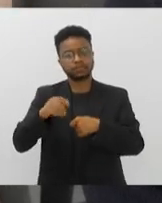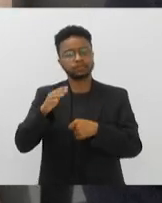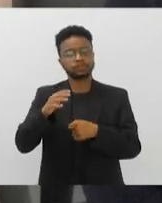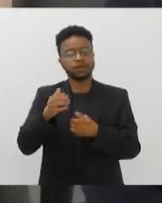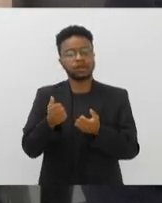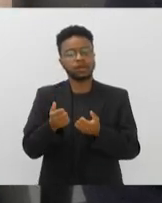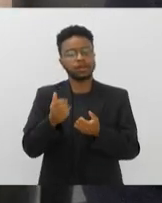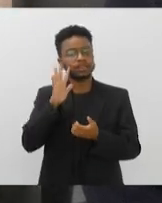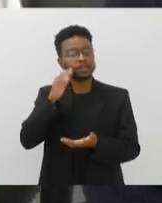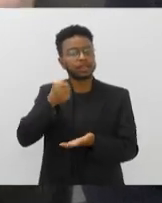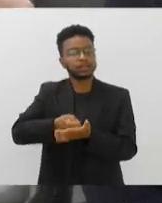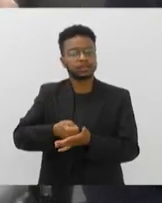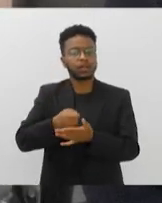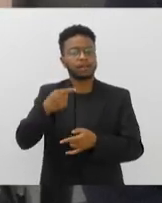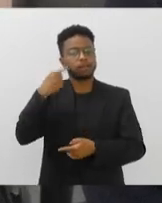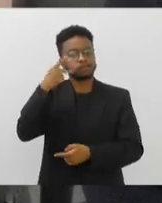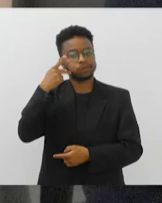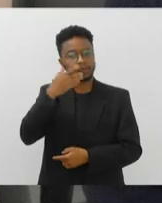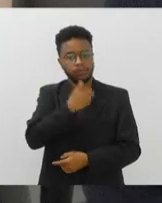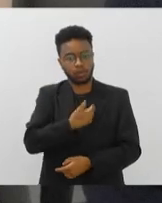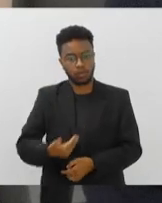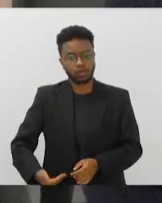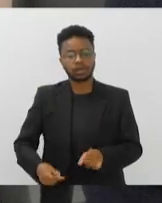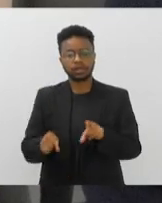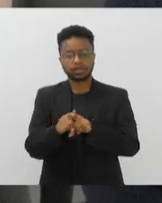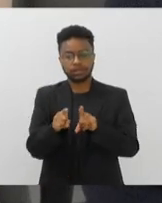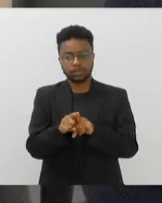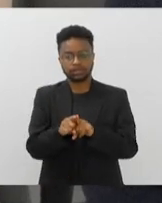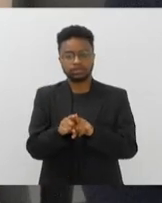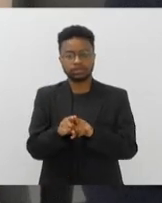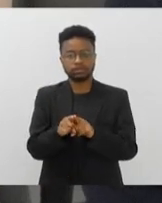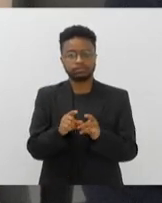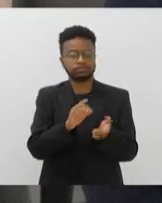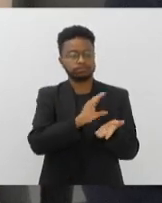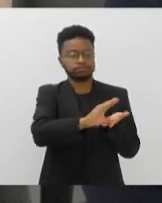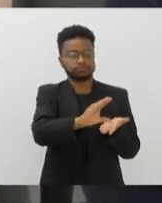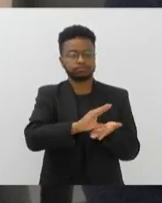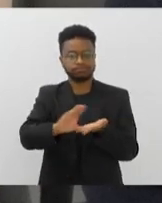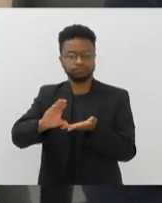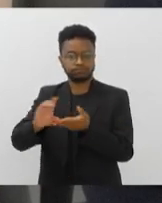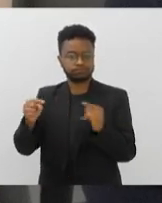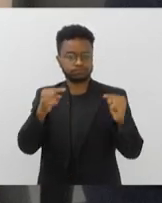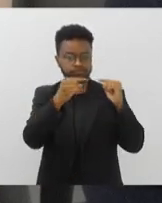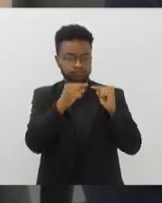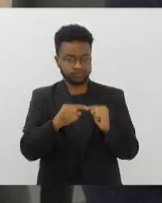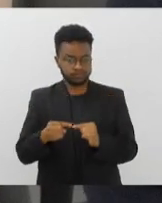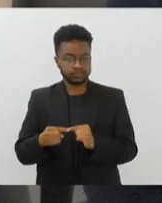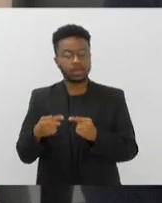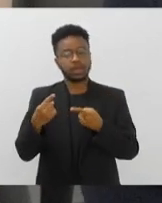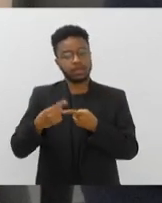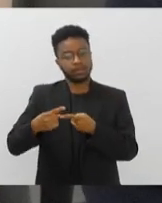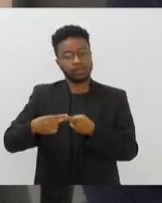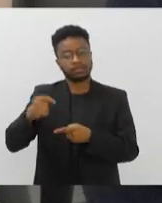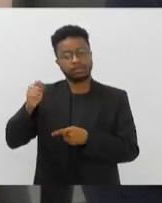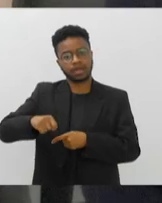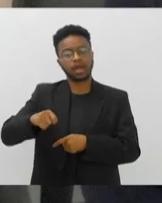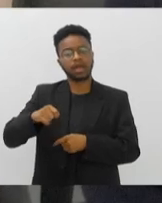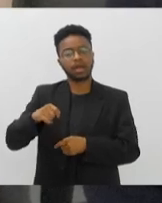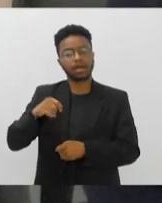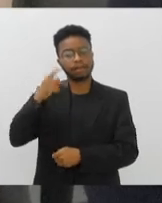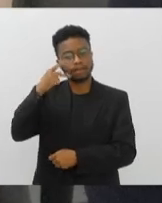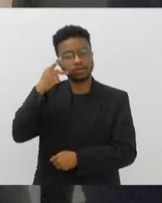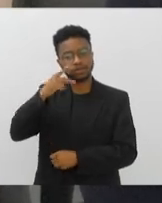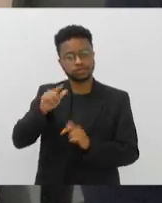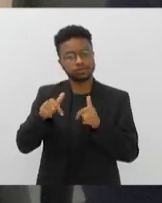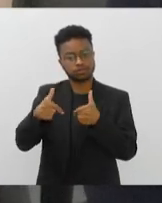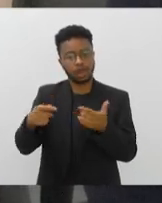políticas públicas e tem que enviar eh os recursos respectivos para que esses para que essas políticas sejam cumpridas